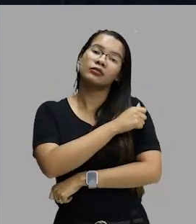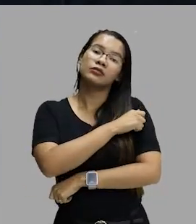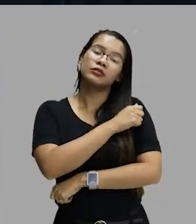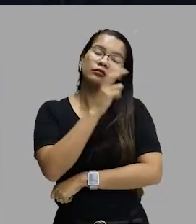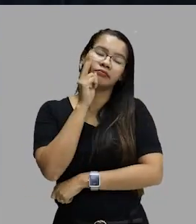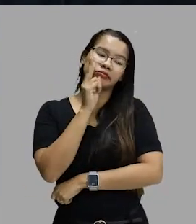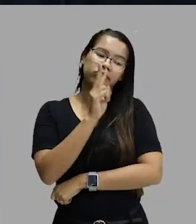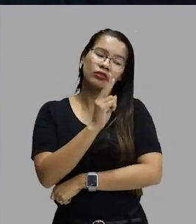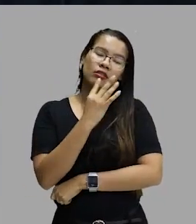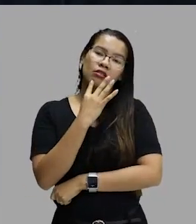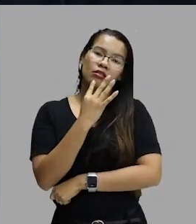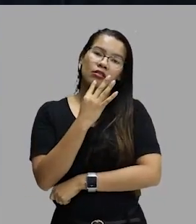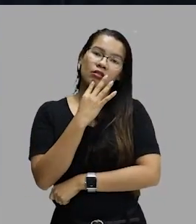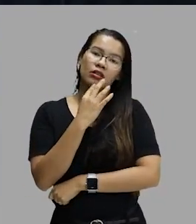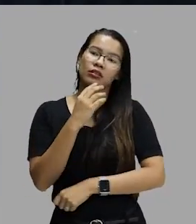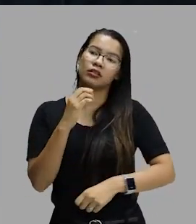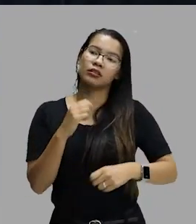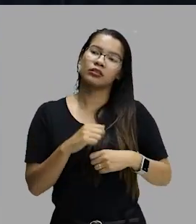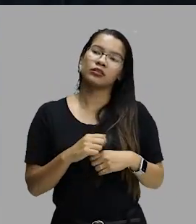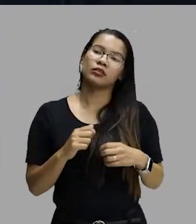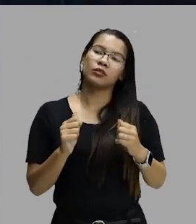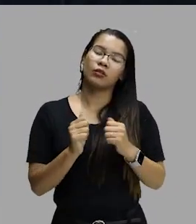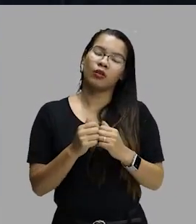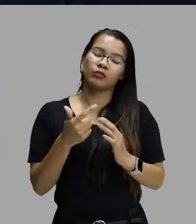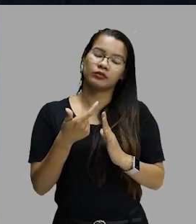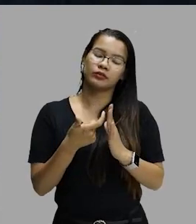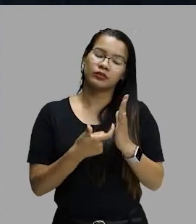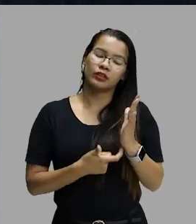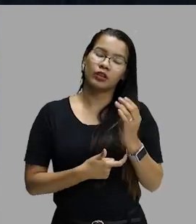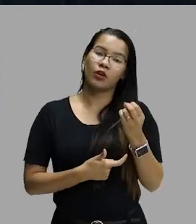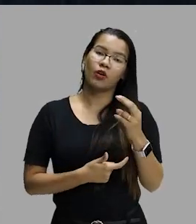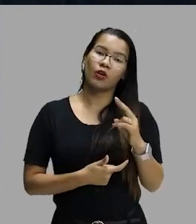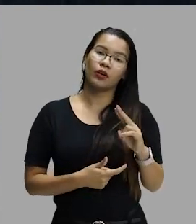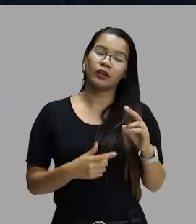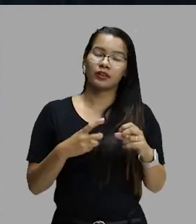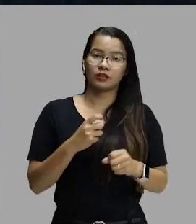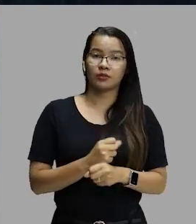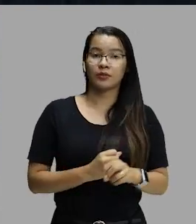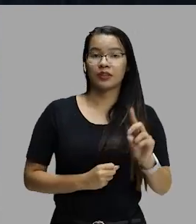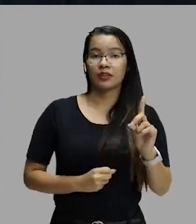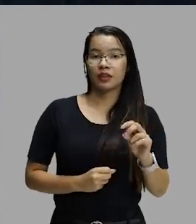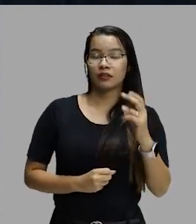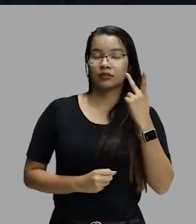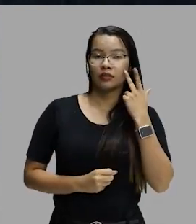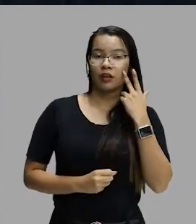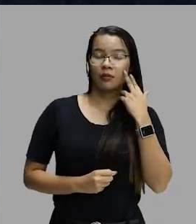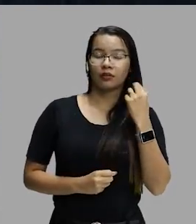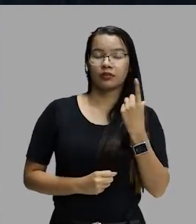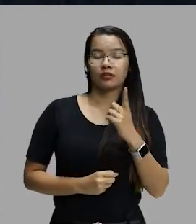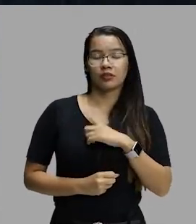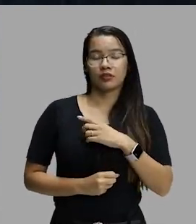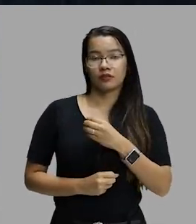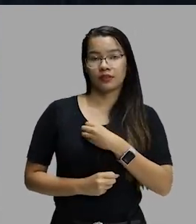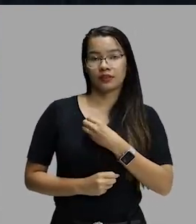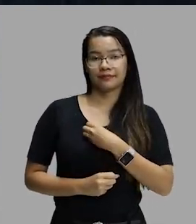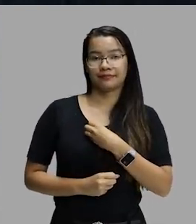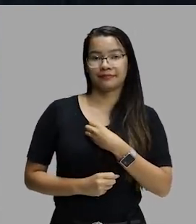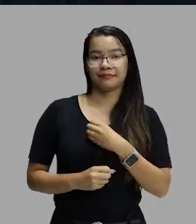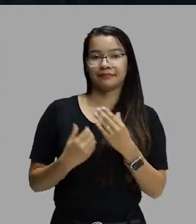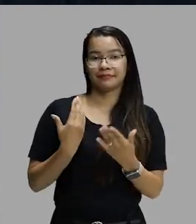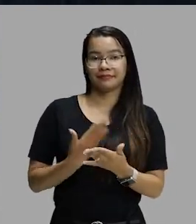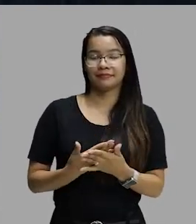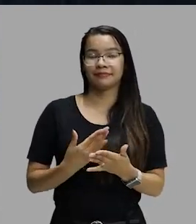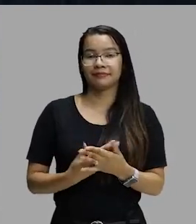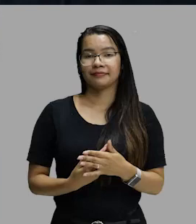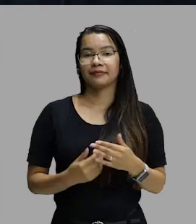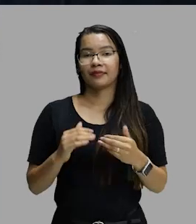não, com esse texto, né, o resumo, e é muito comum na nossa vida escolar, na nossa vida acadêmica e por